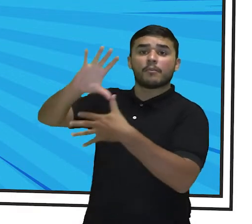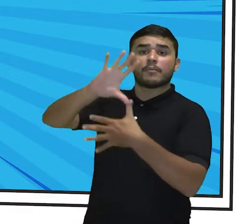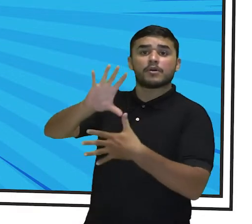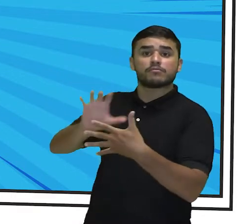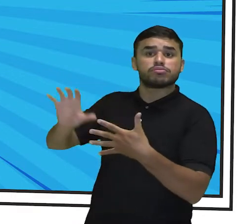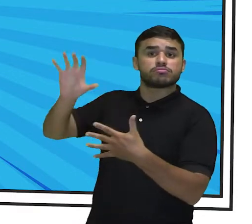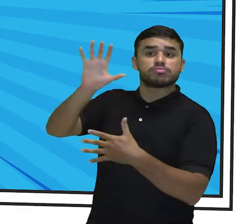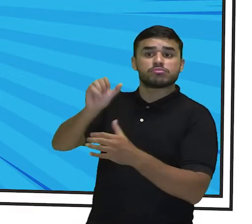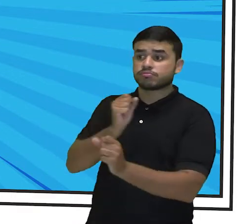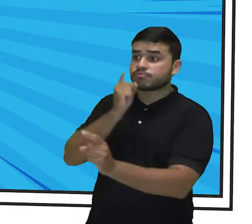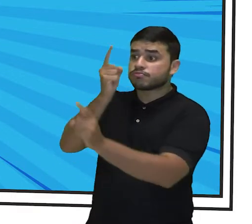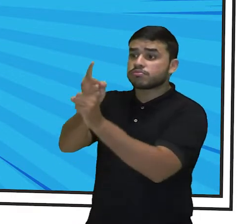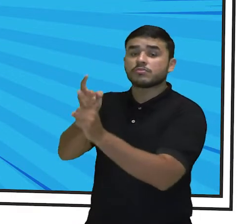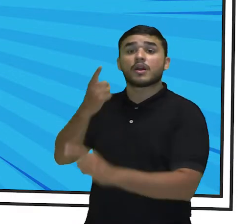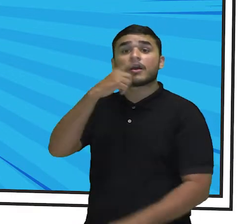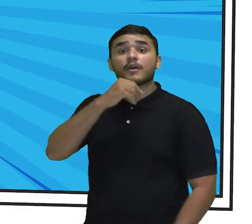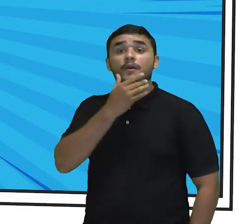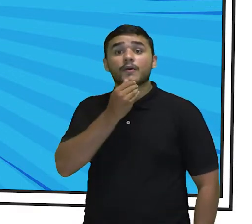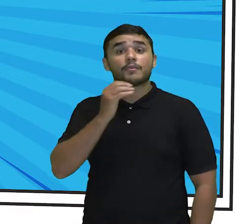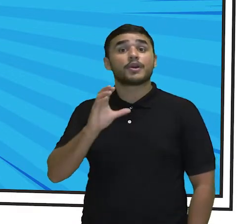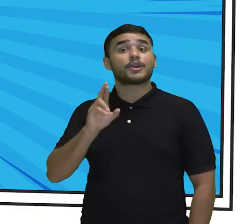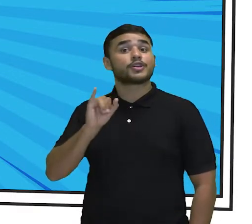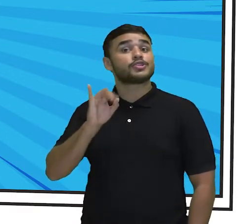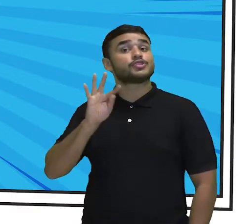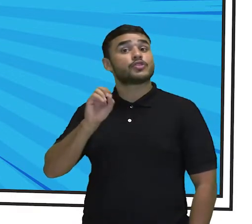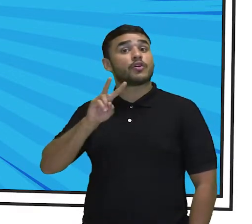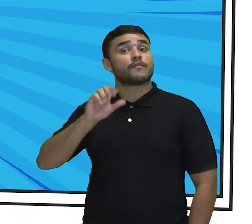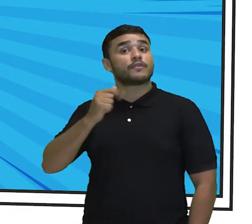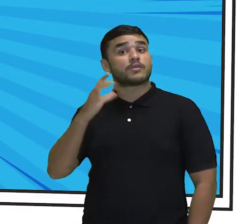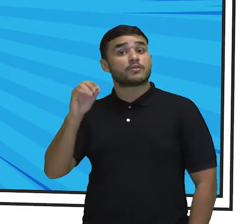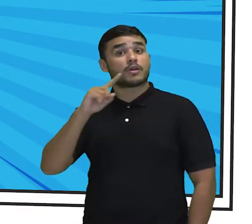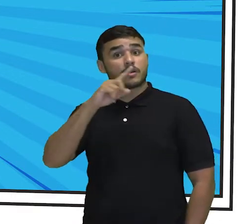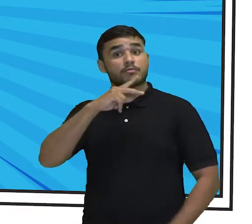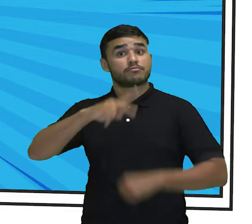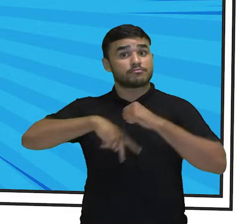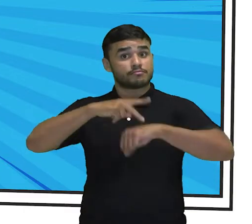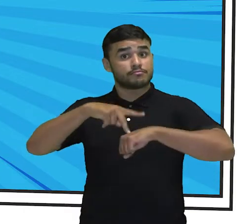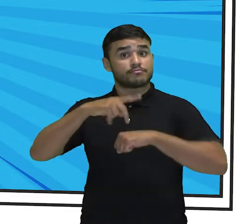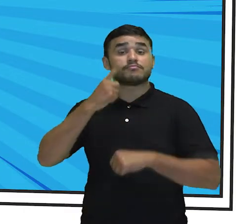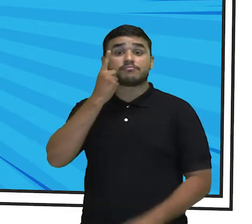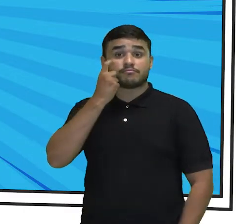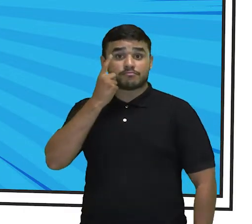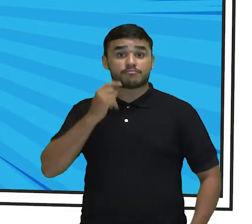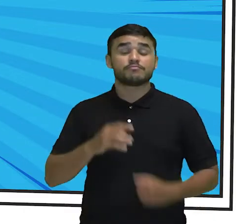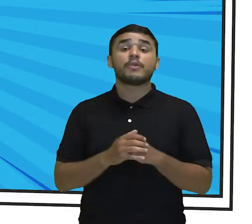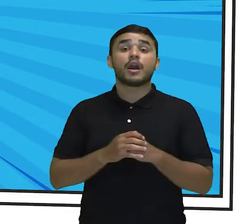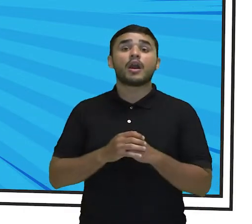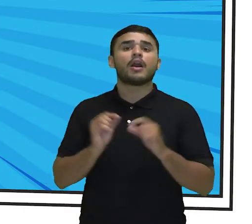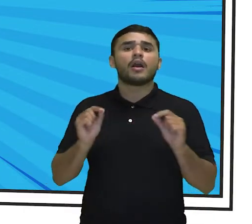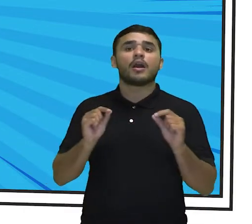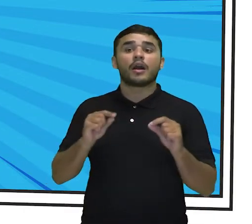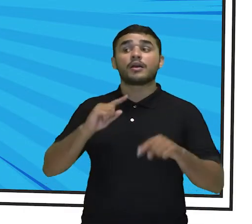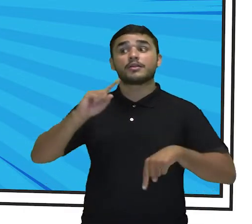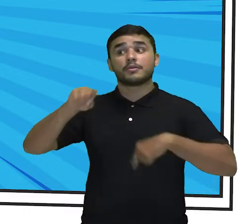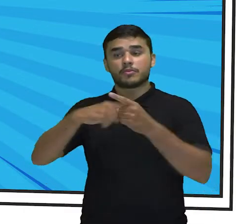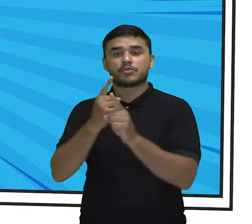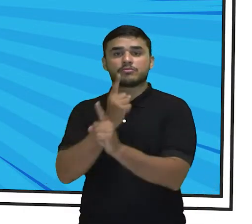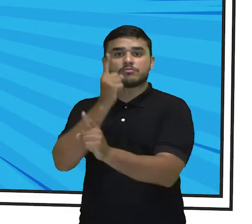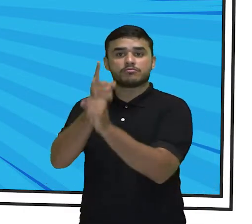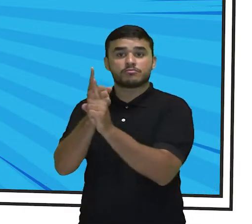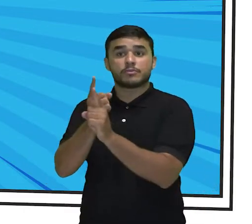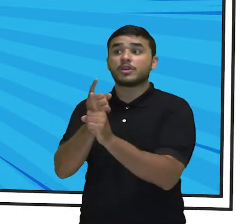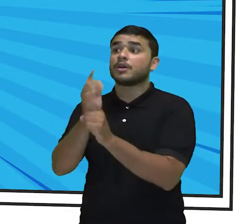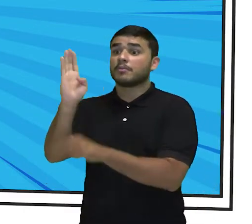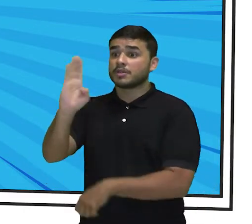América foi descoberta pelo Cristóvão Colombo através da Espanha. E, por tabela, o Brasil vai ser descoberto em